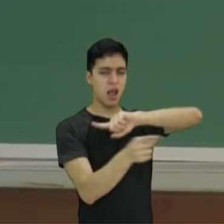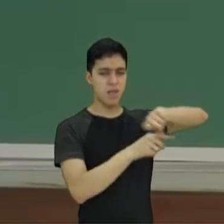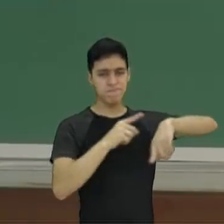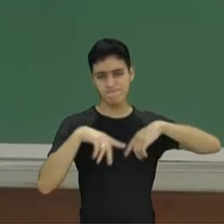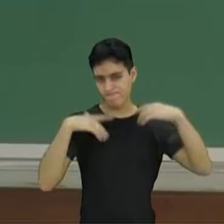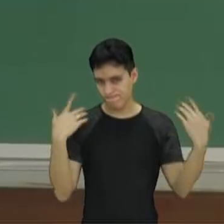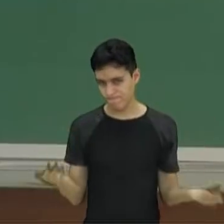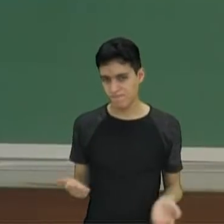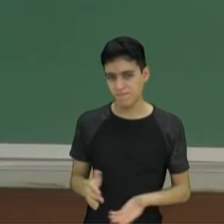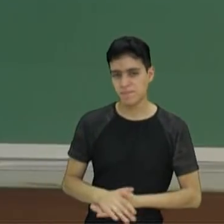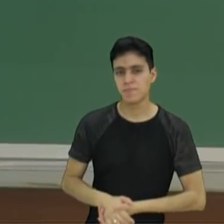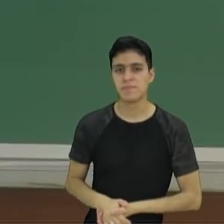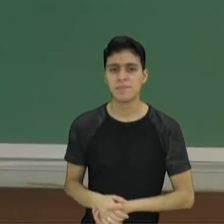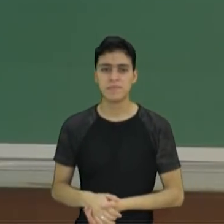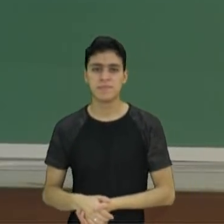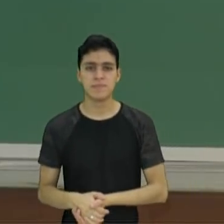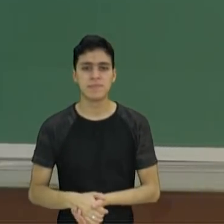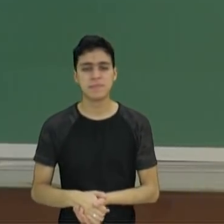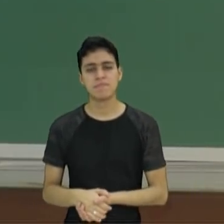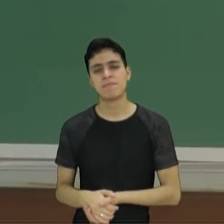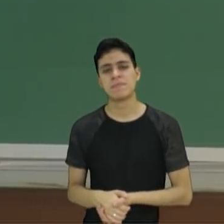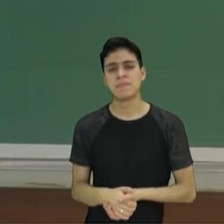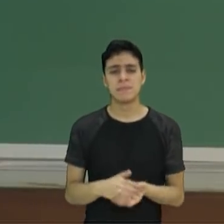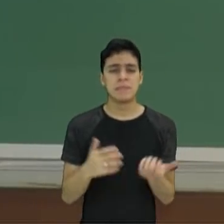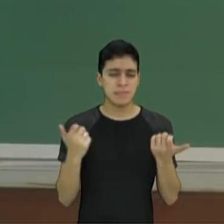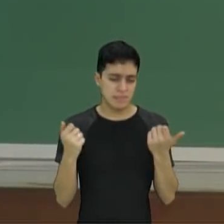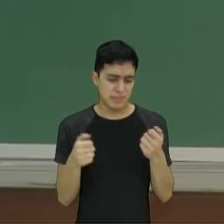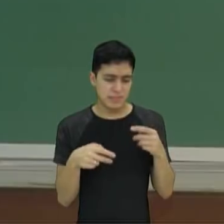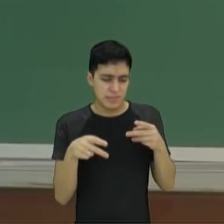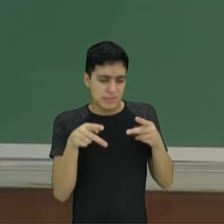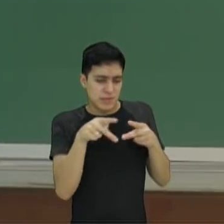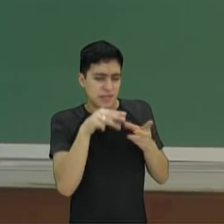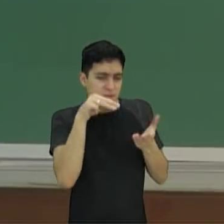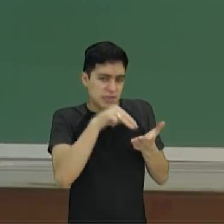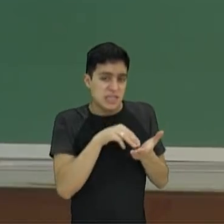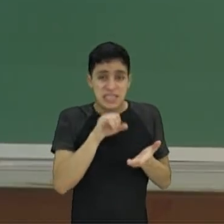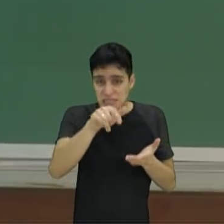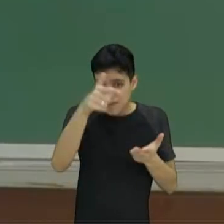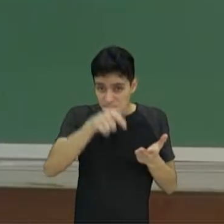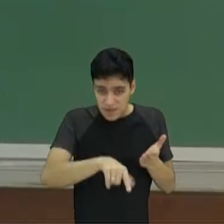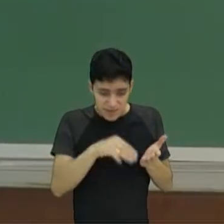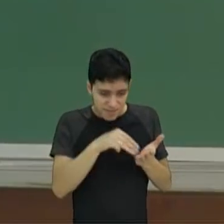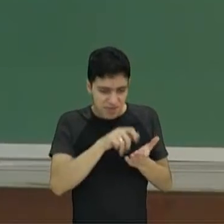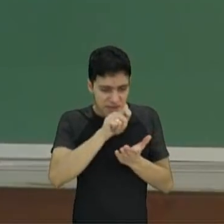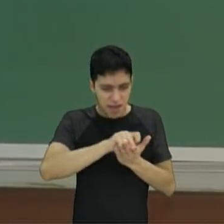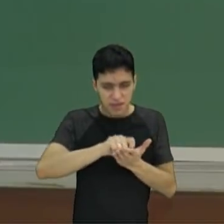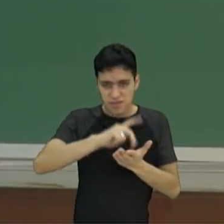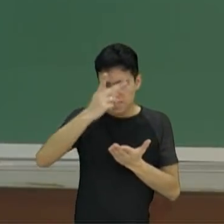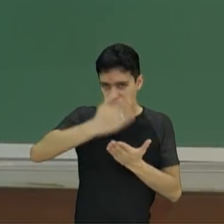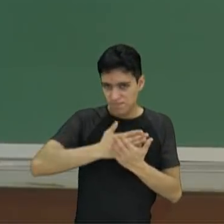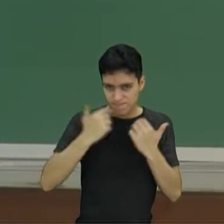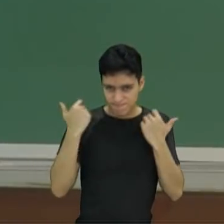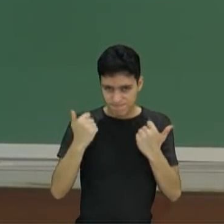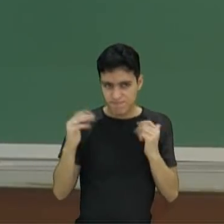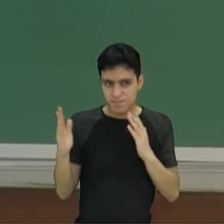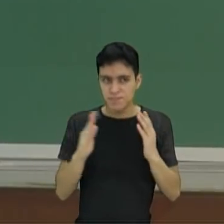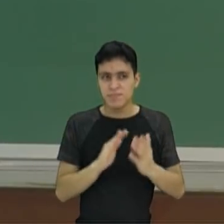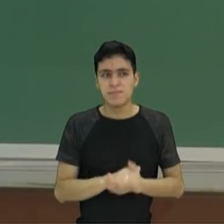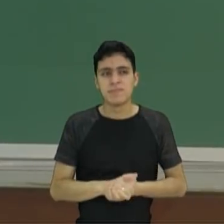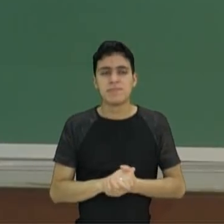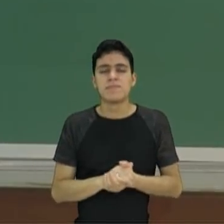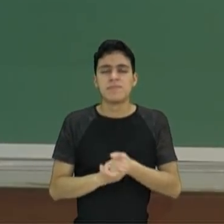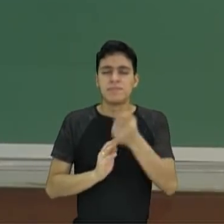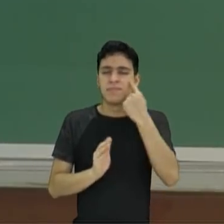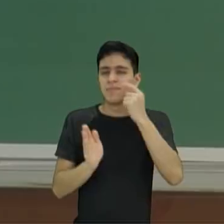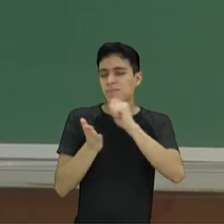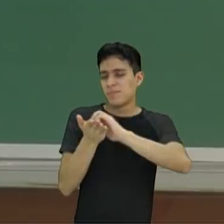estava compartilhando algo verdadeiro. Certo? Temos esses dois motivos. Se você tem mais um, anote no seu caderno. E agora